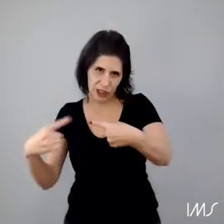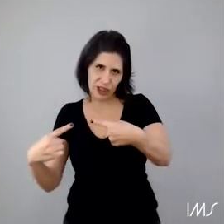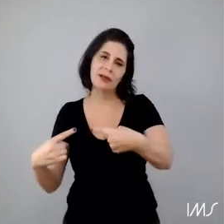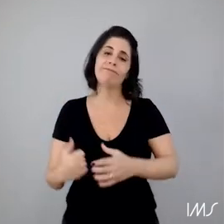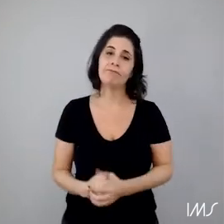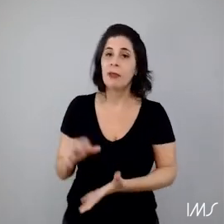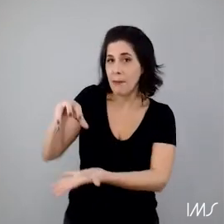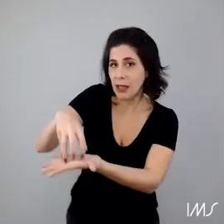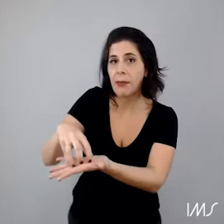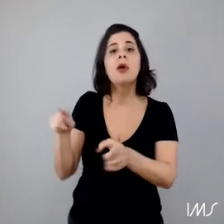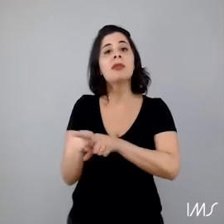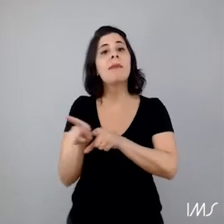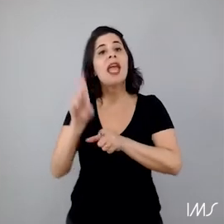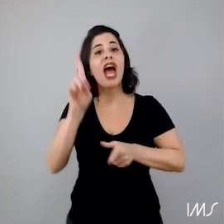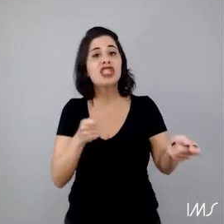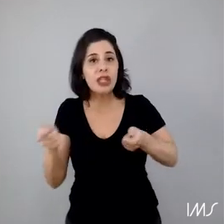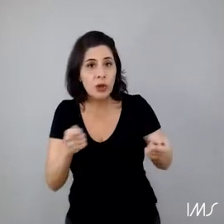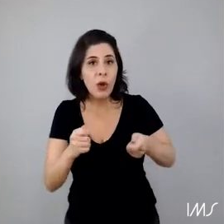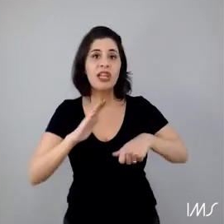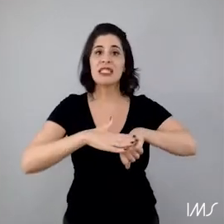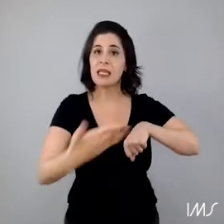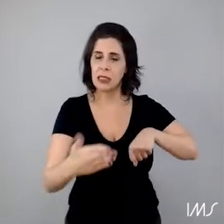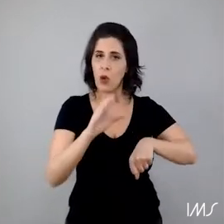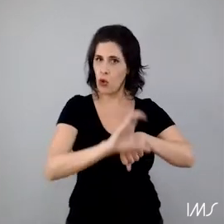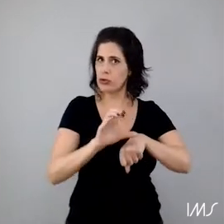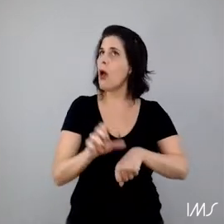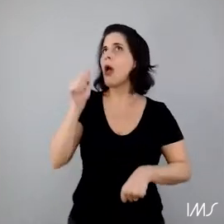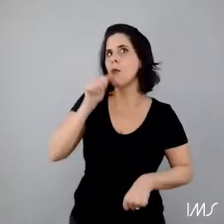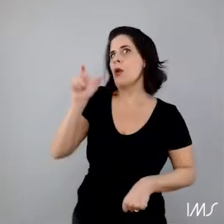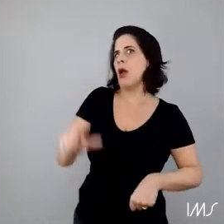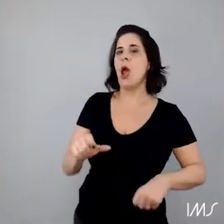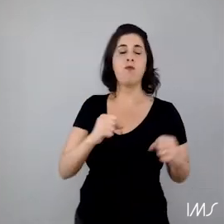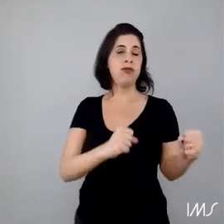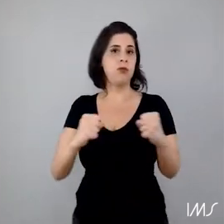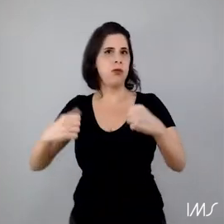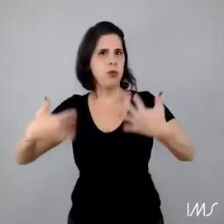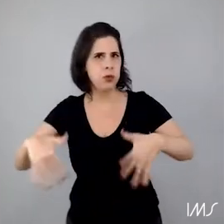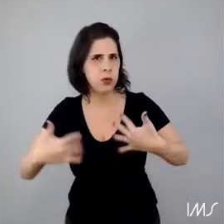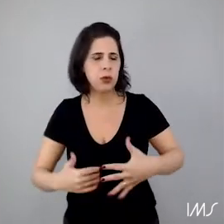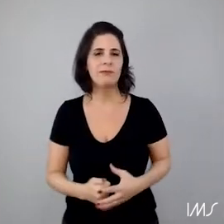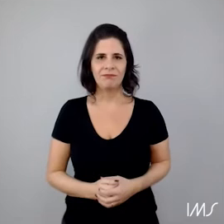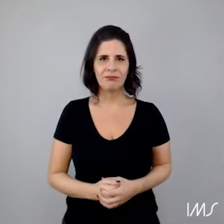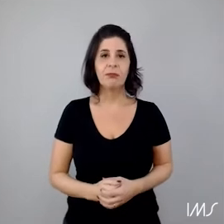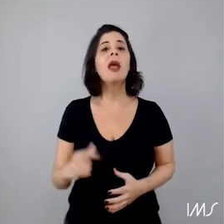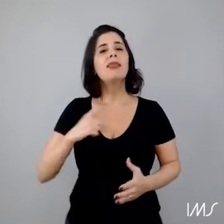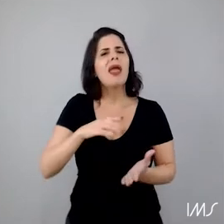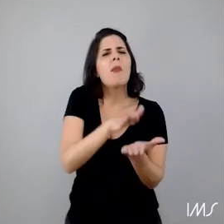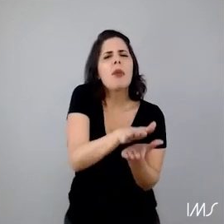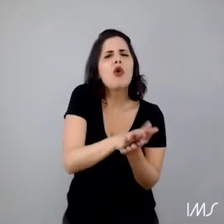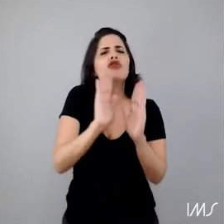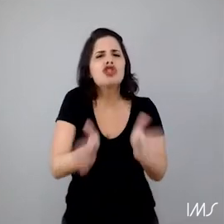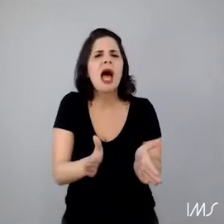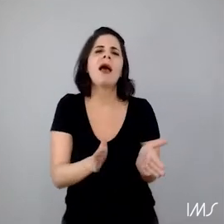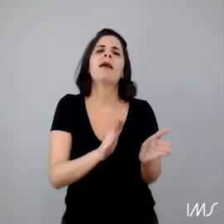atua como diretora adjunta de extensão. A Alessandra é uma potência. Publicou ensaios e livros,